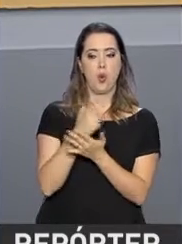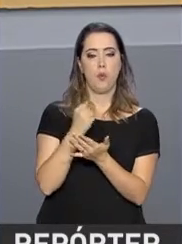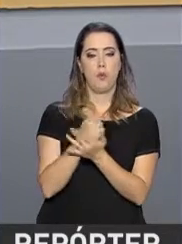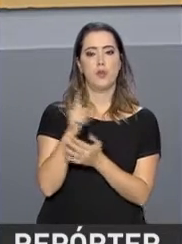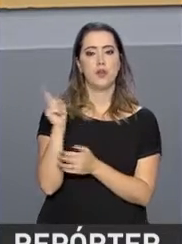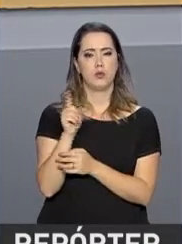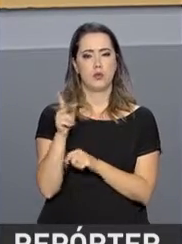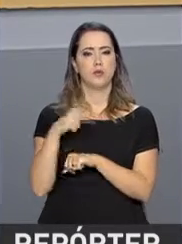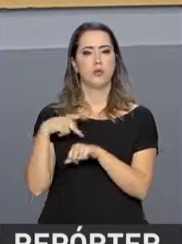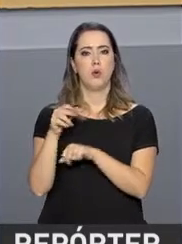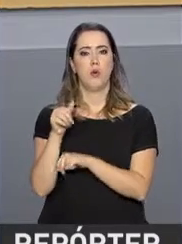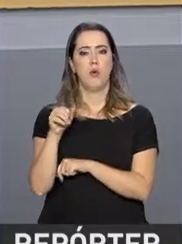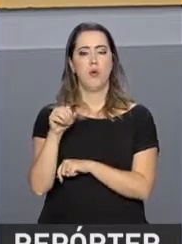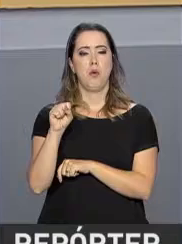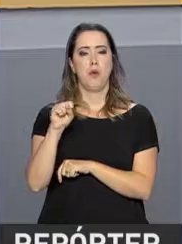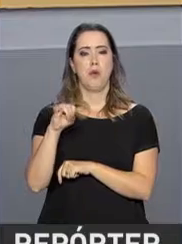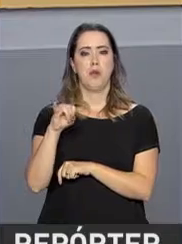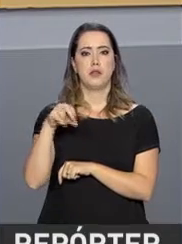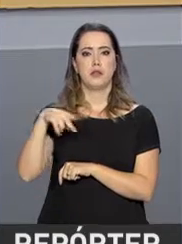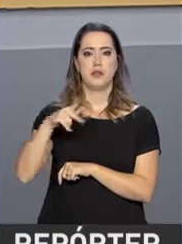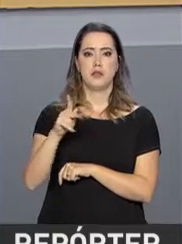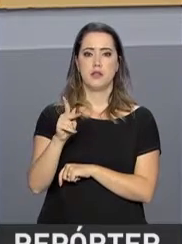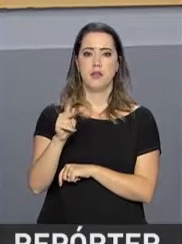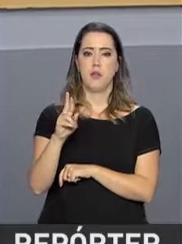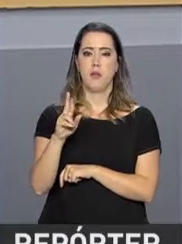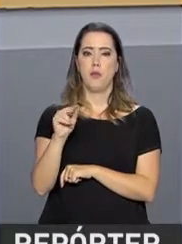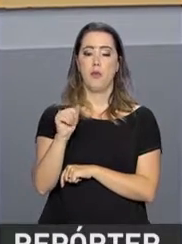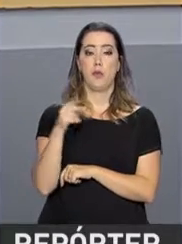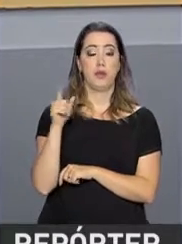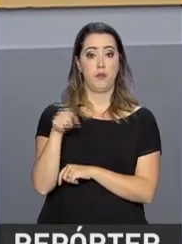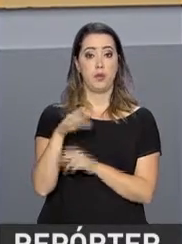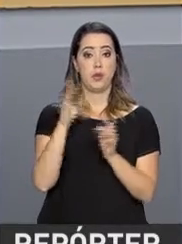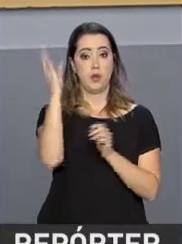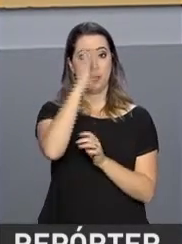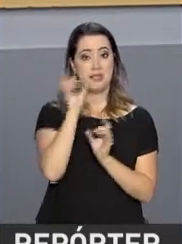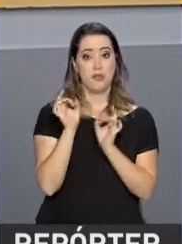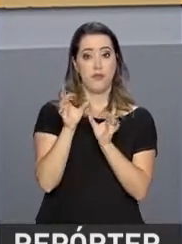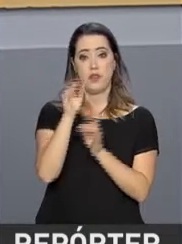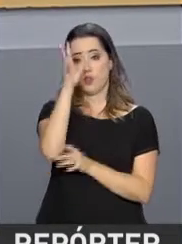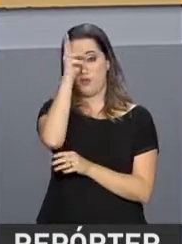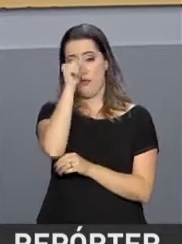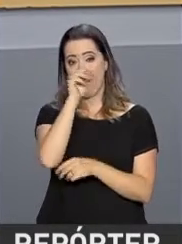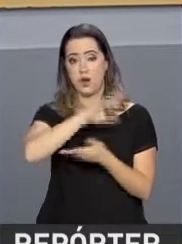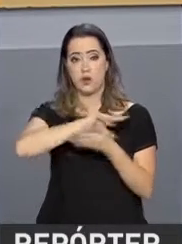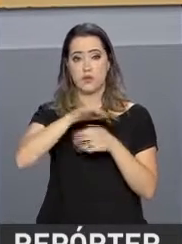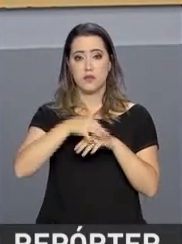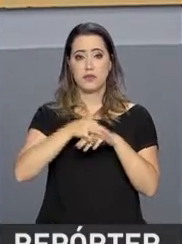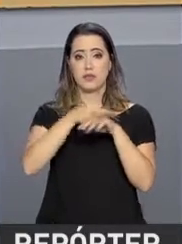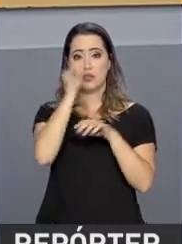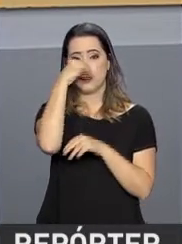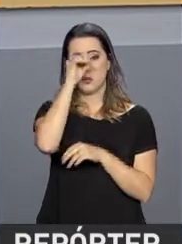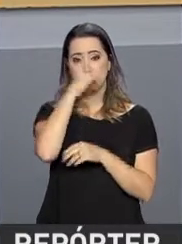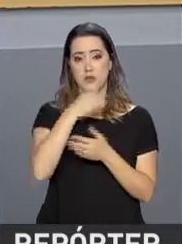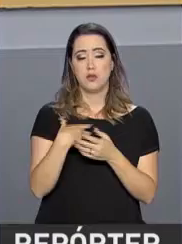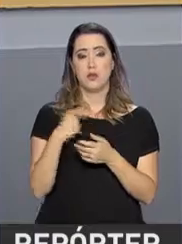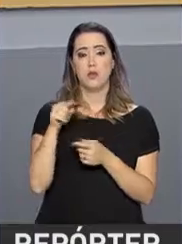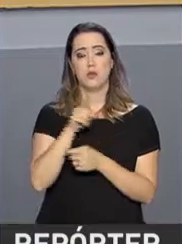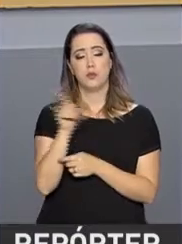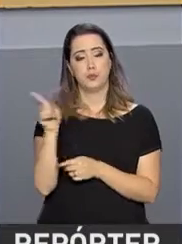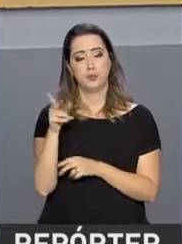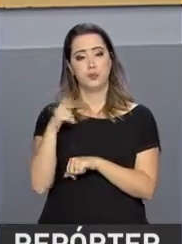na américa latina o brasil é maior supridor de frango carne bovina e suína congelados de